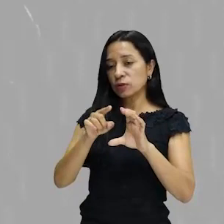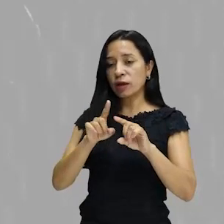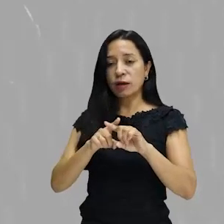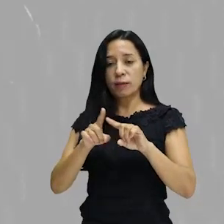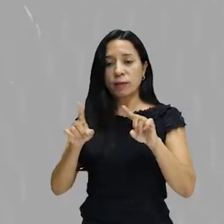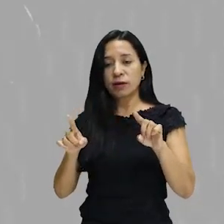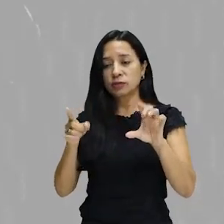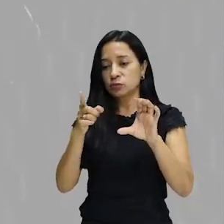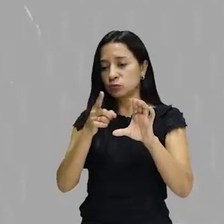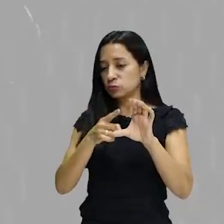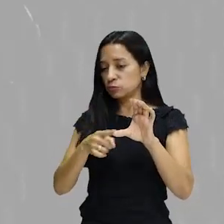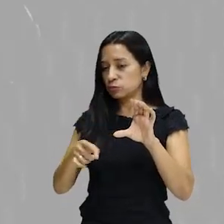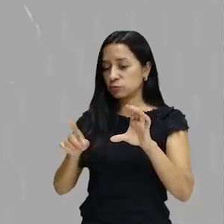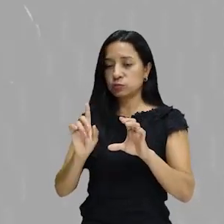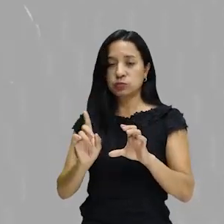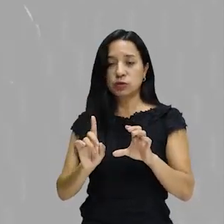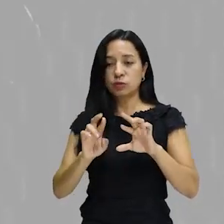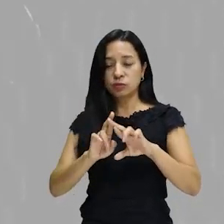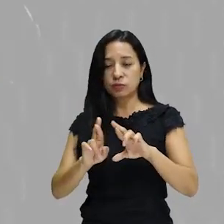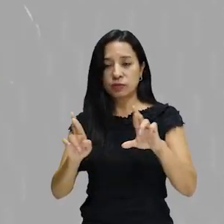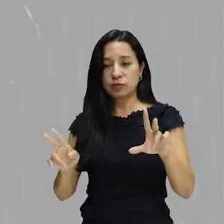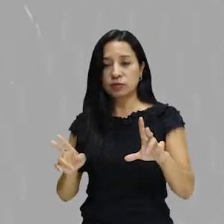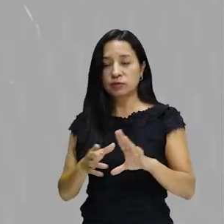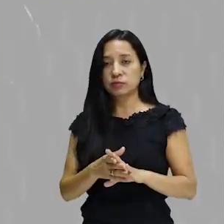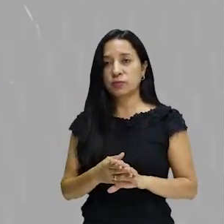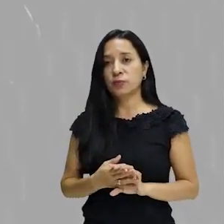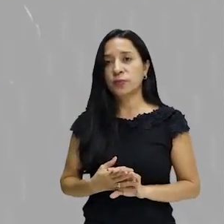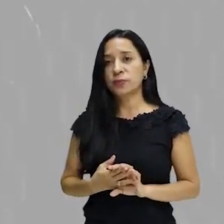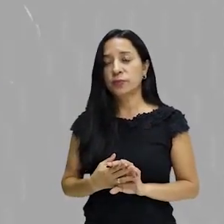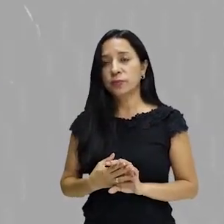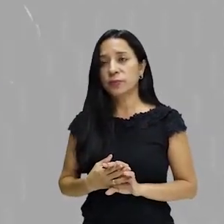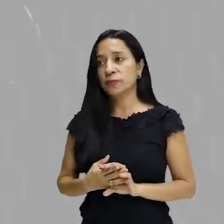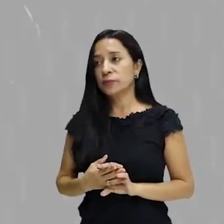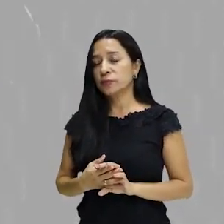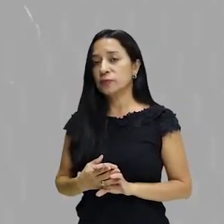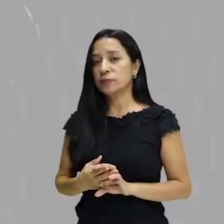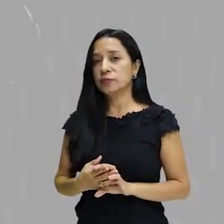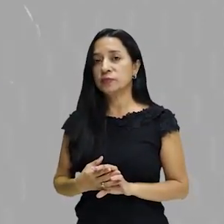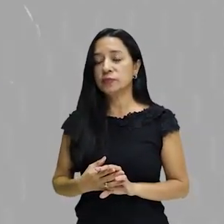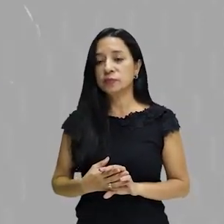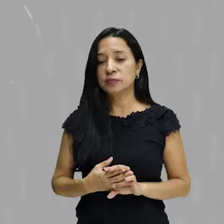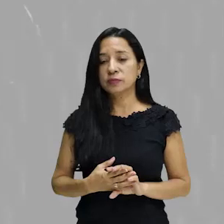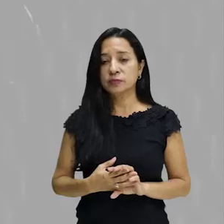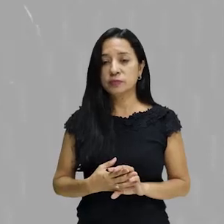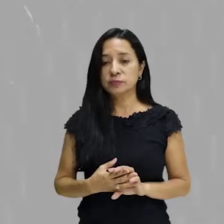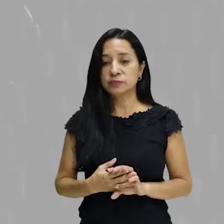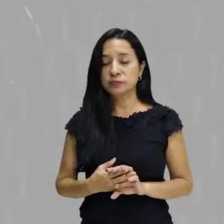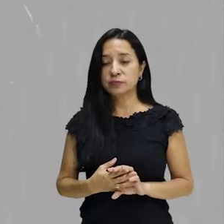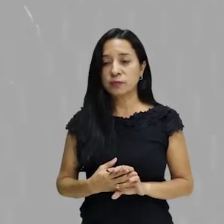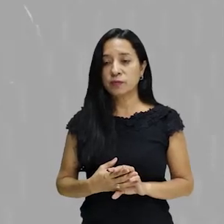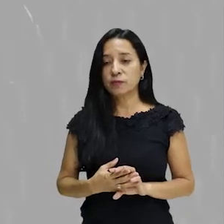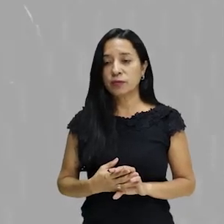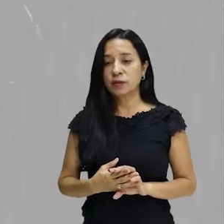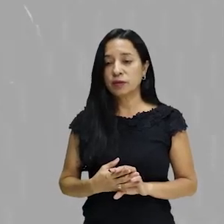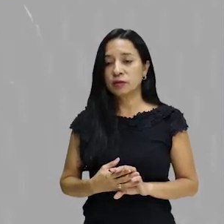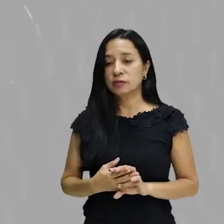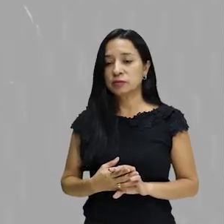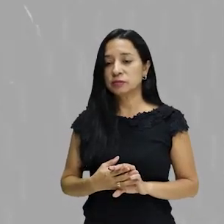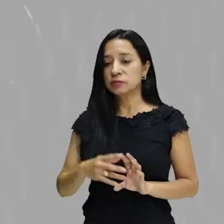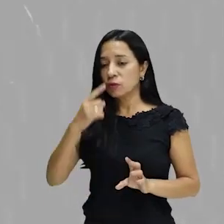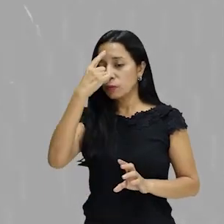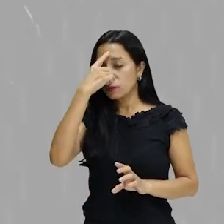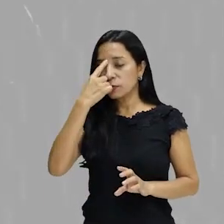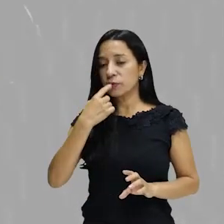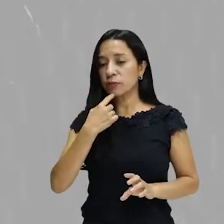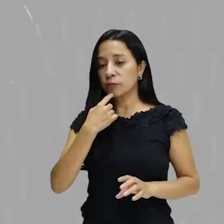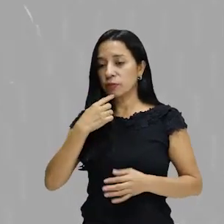uma circunferência. É elíptico, assim como os outros planetas. Tá certo? Então é basicamente como ilustra a figura. Ó.